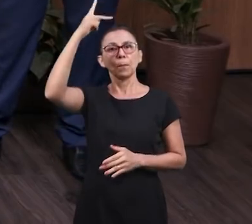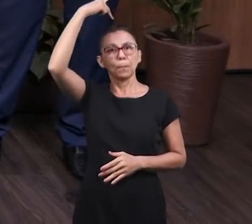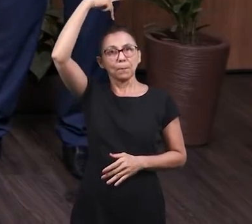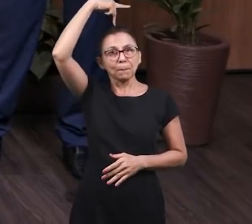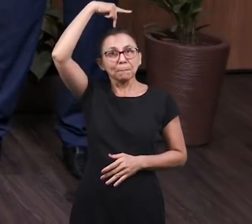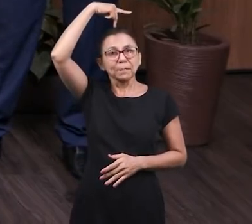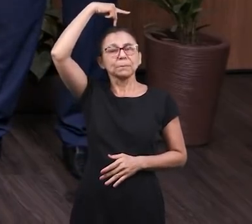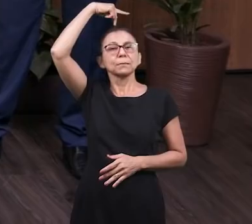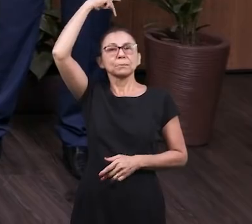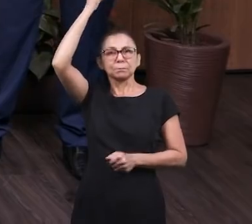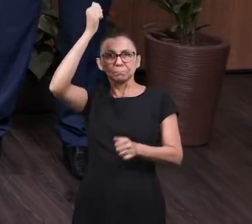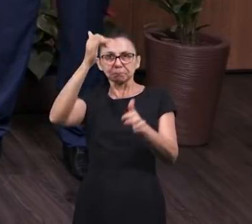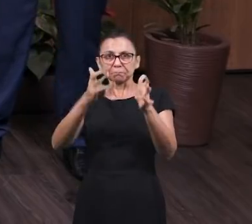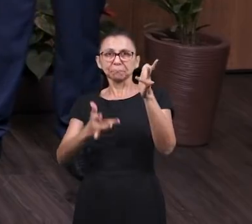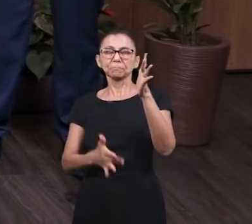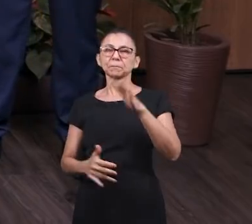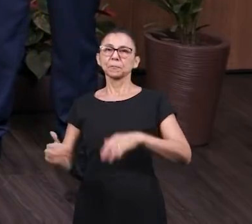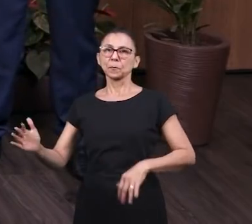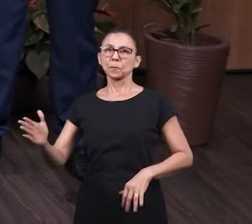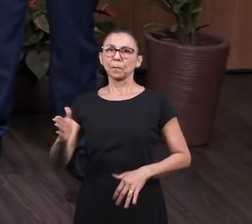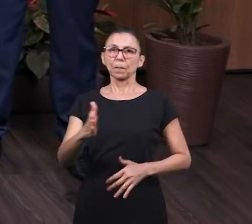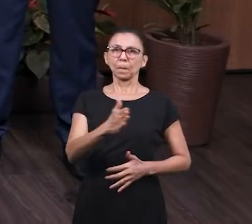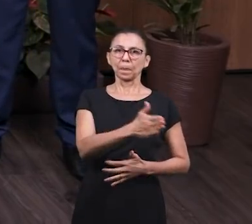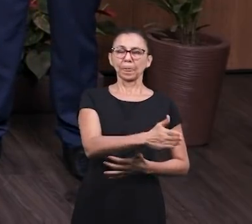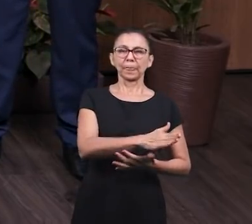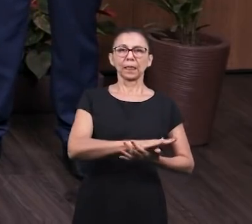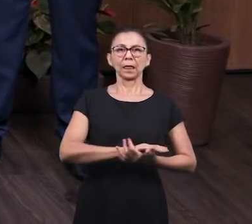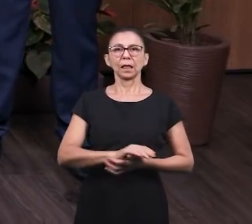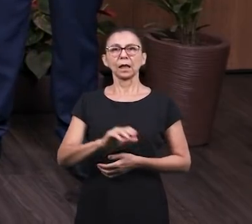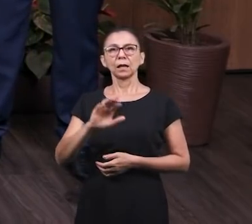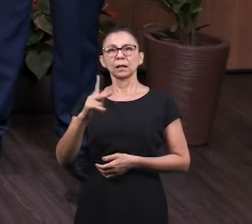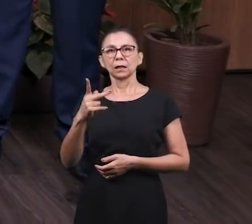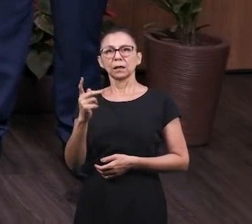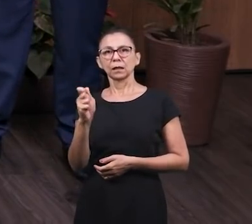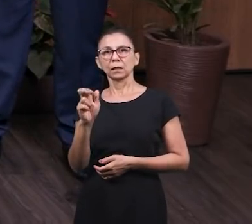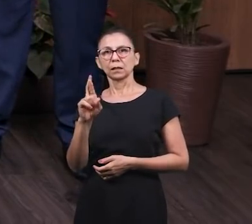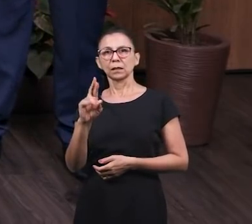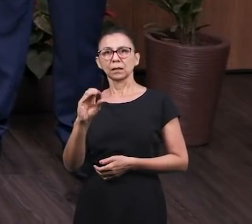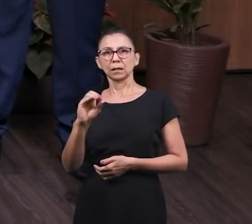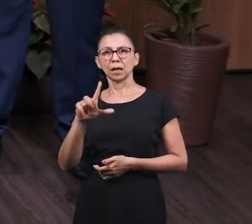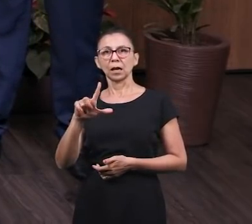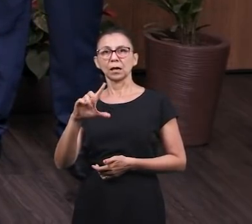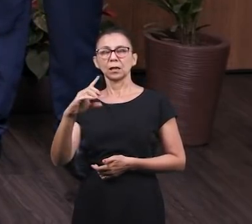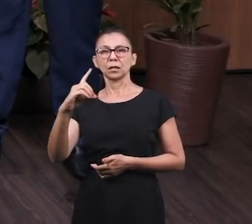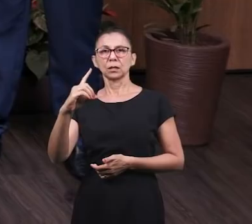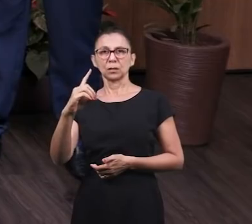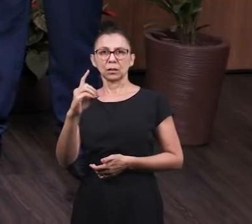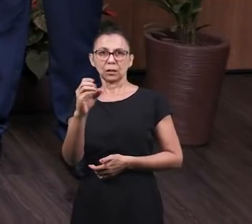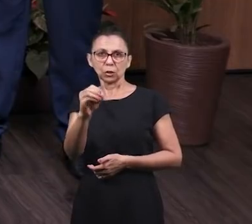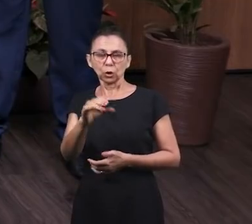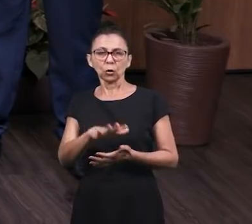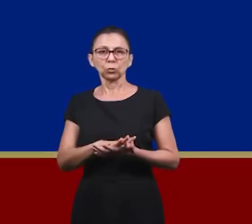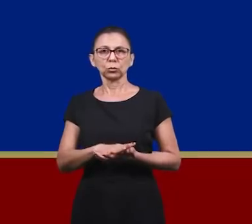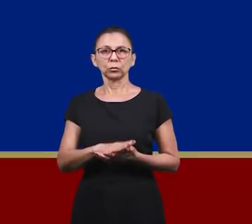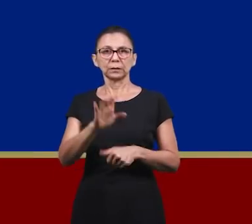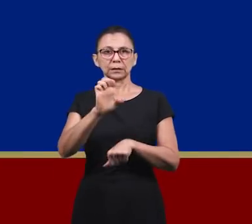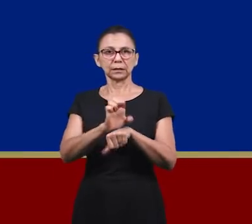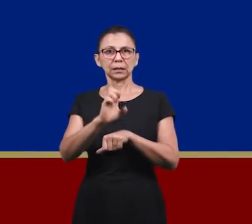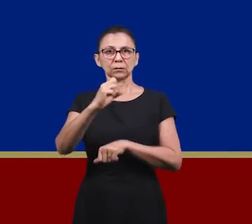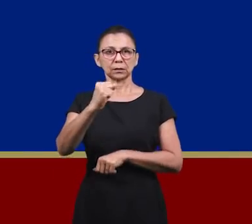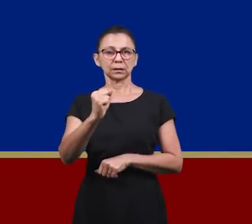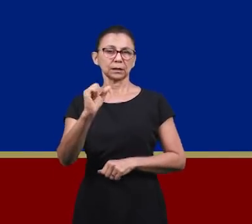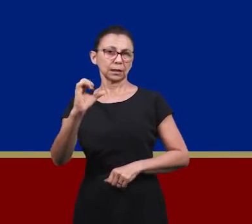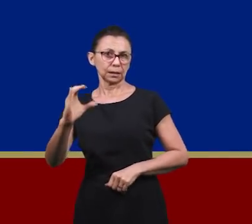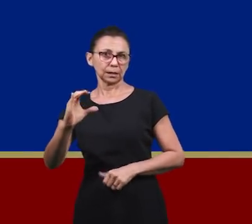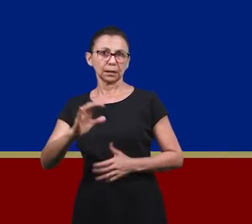bem. Haroldo, de Itapuã, Santa Catarina, respondeu: este assunto é